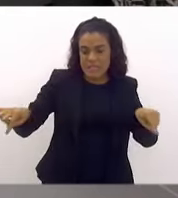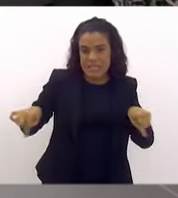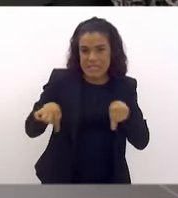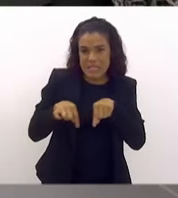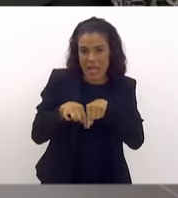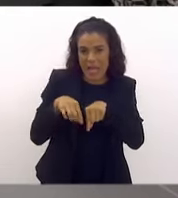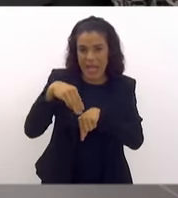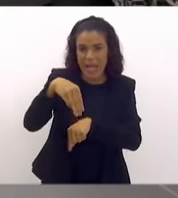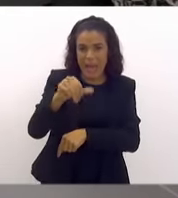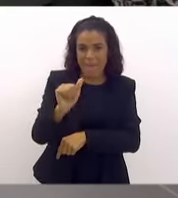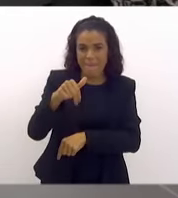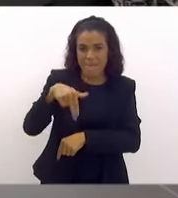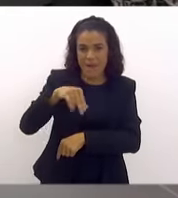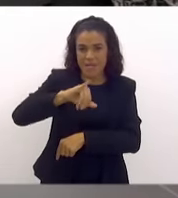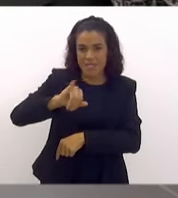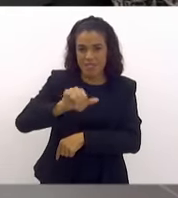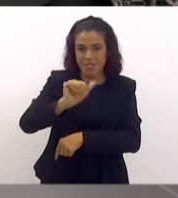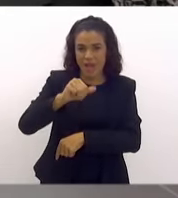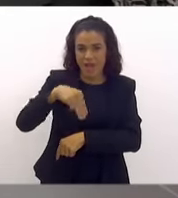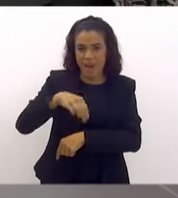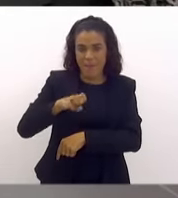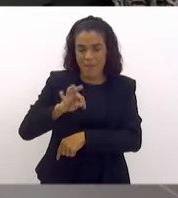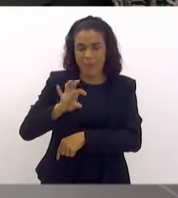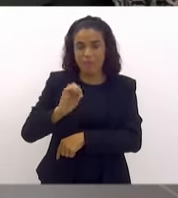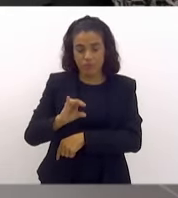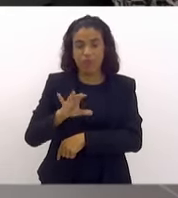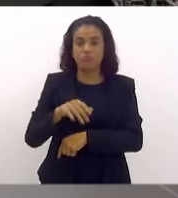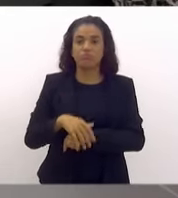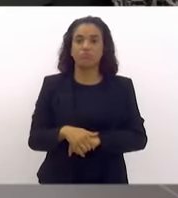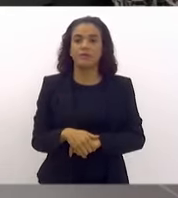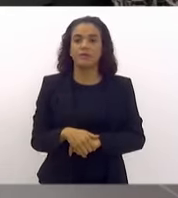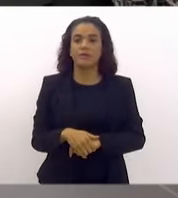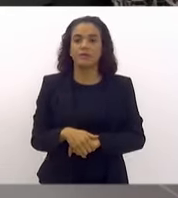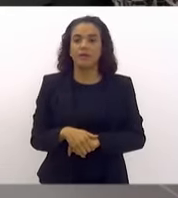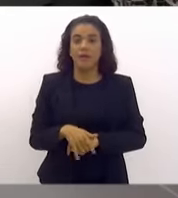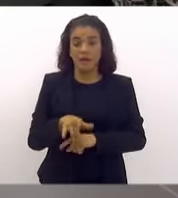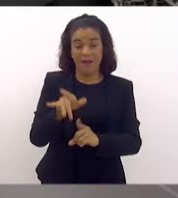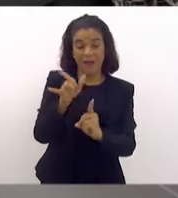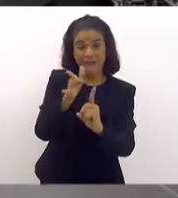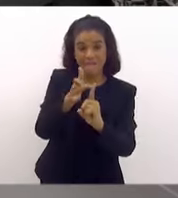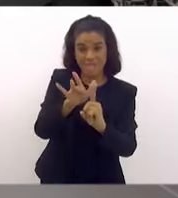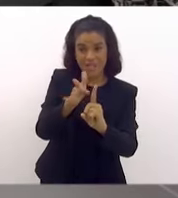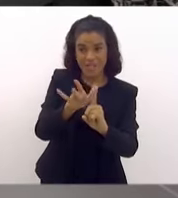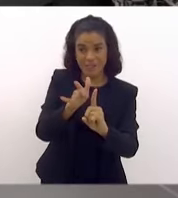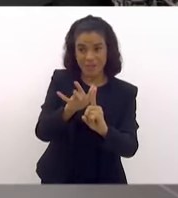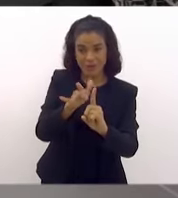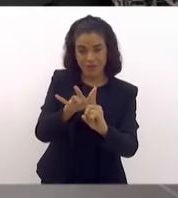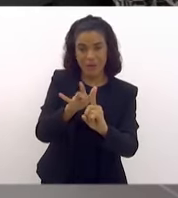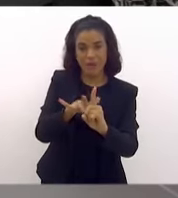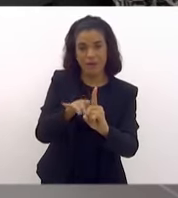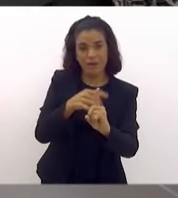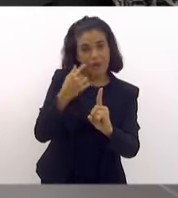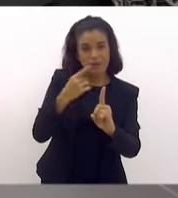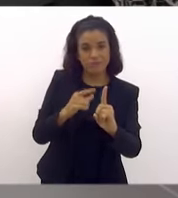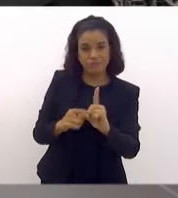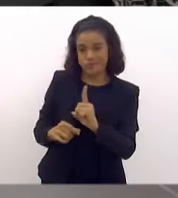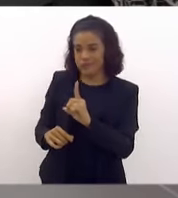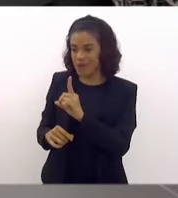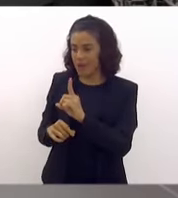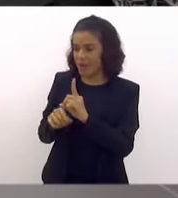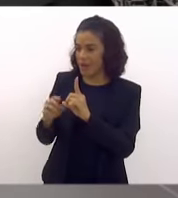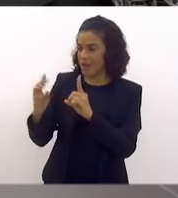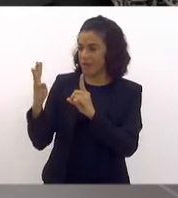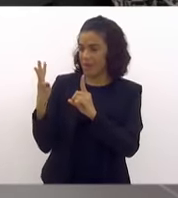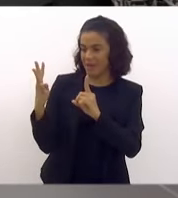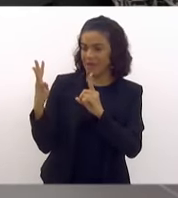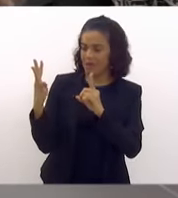manejamento já em juízo e a vítima é levada né a observar as pessoas ali dentro